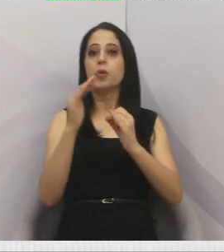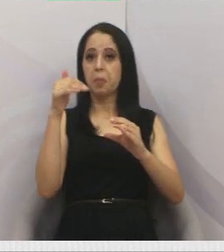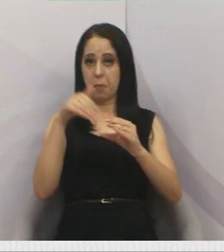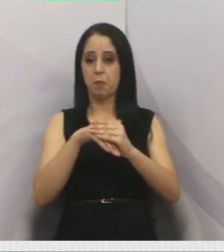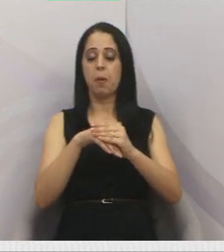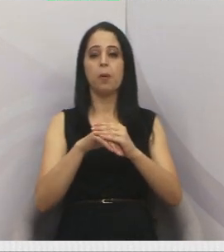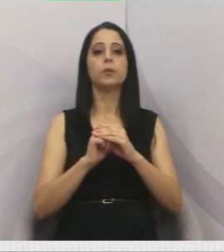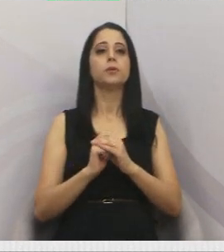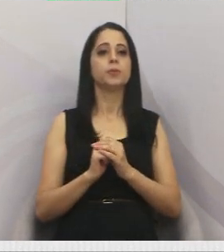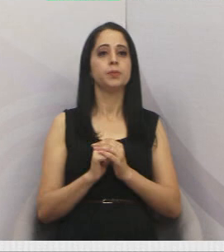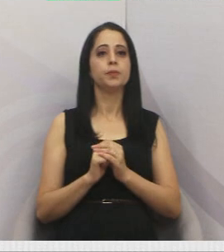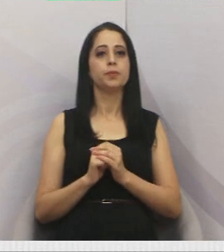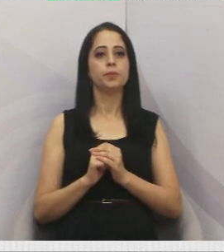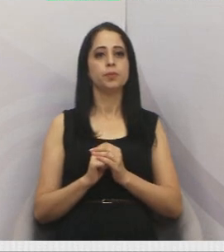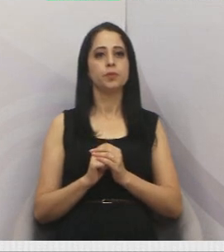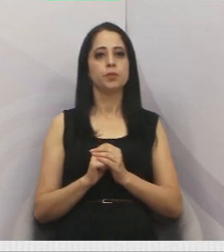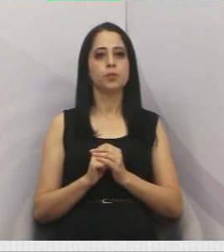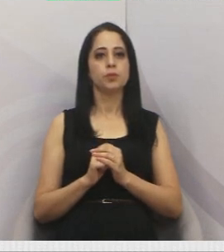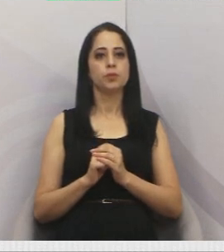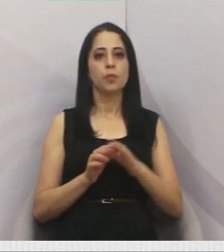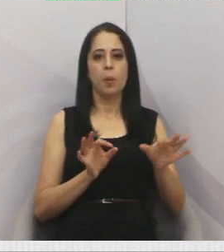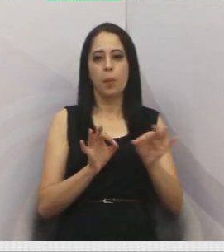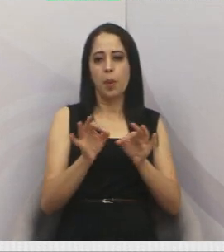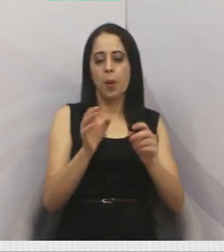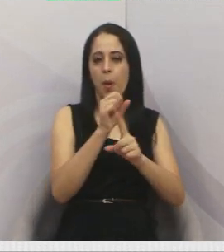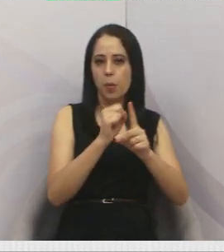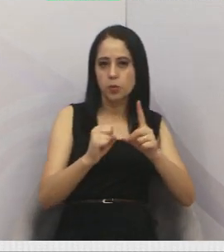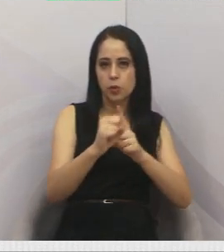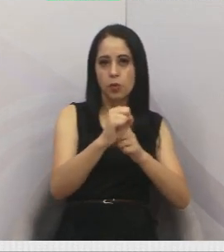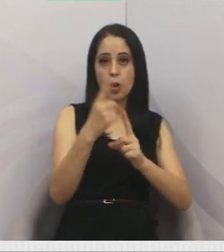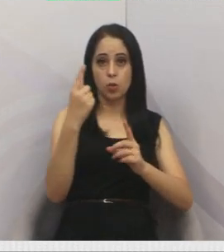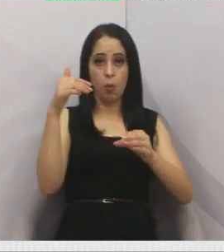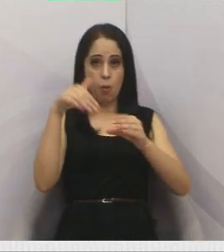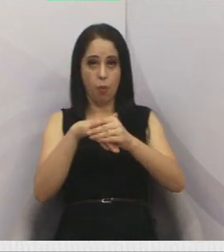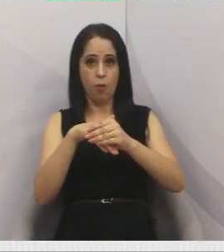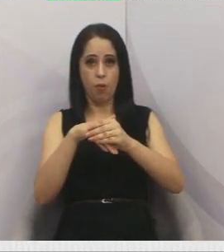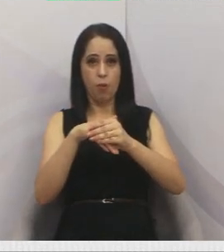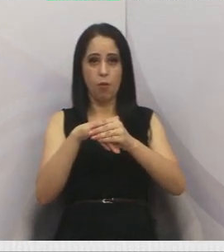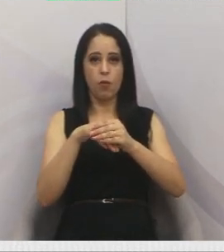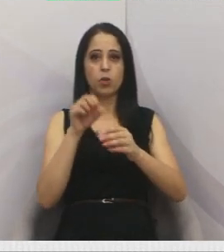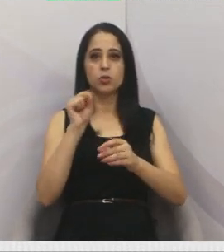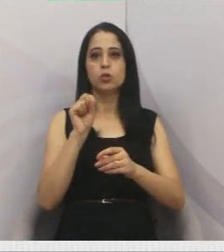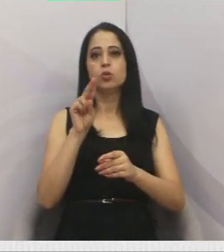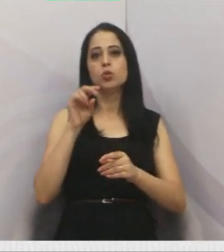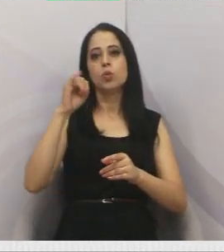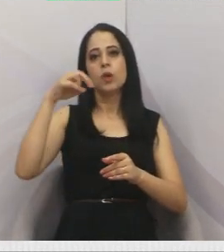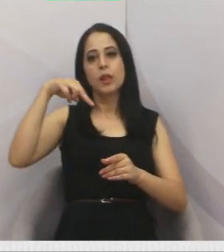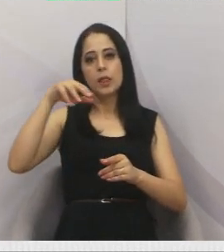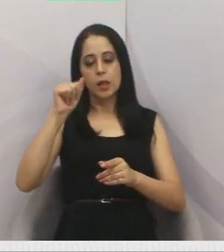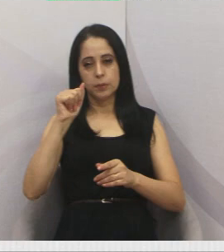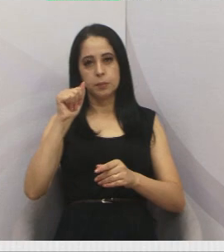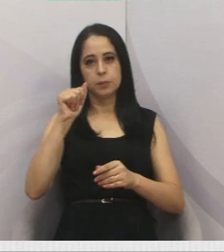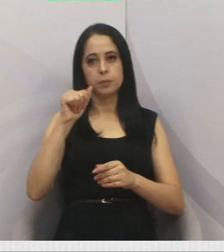Segmento Entidades, Organização da Sociedade Civil, um voto para SUINAM, Instituto Socioambiental.